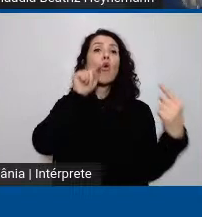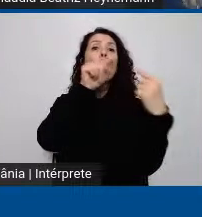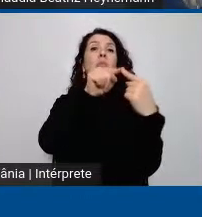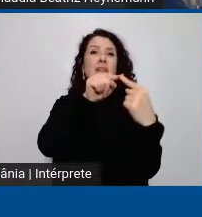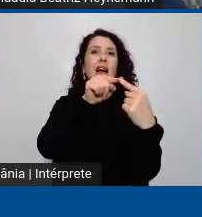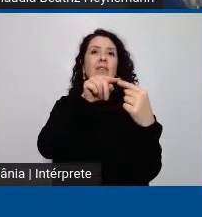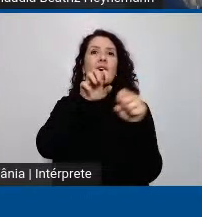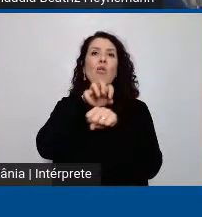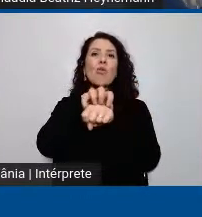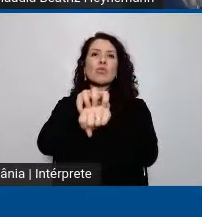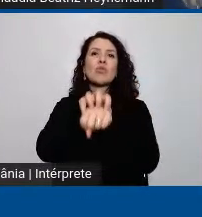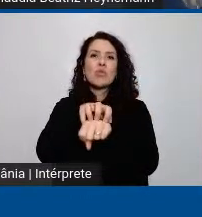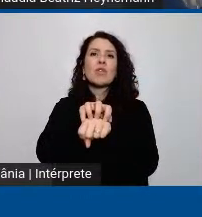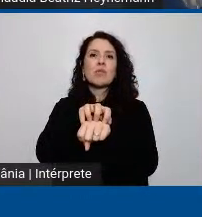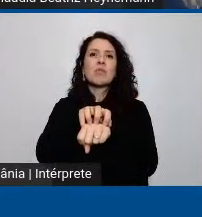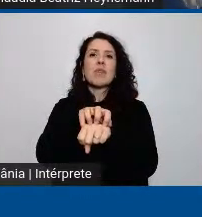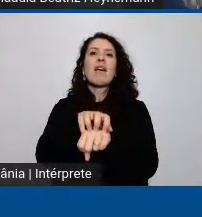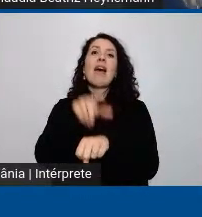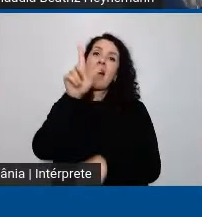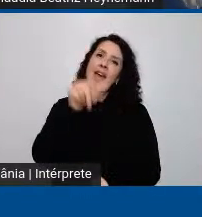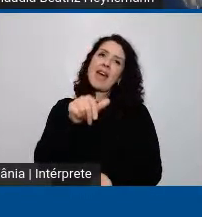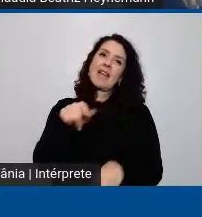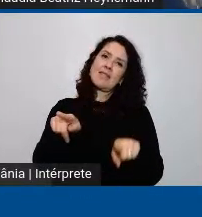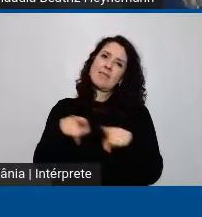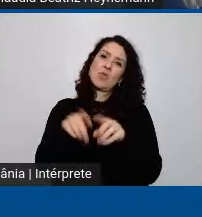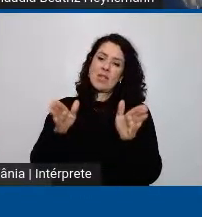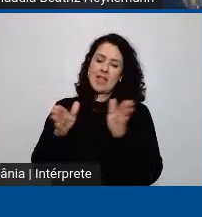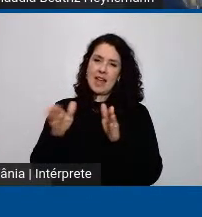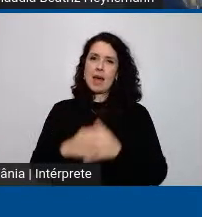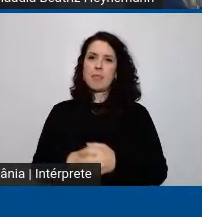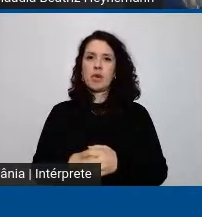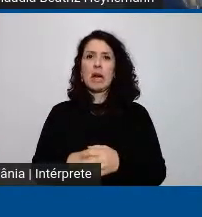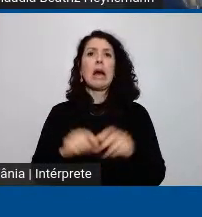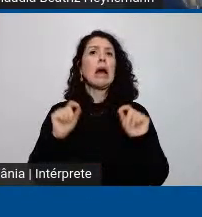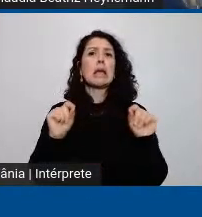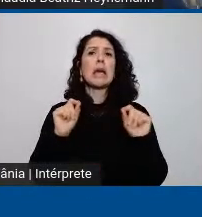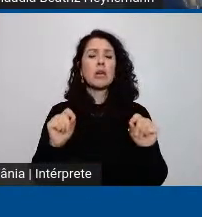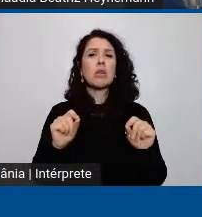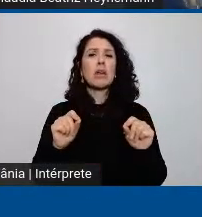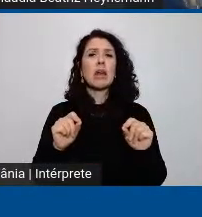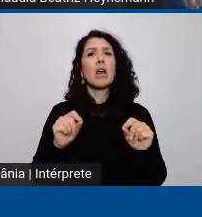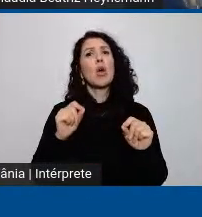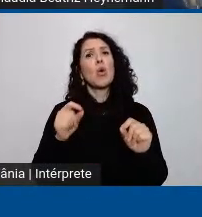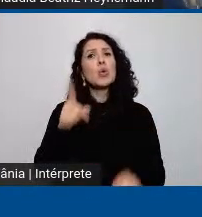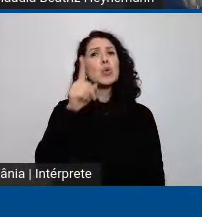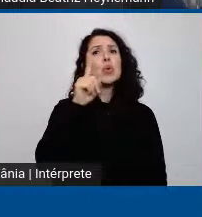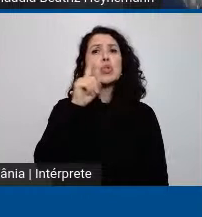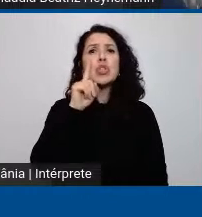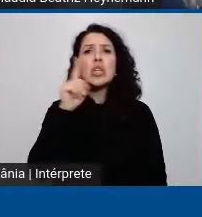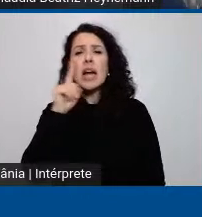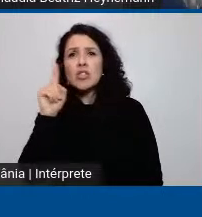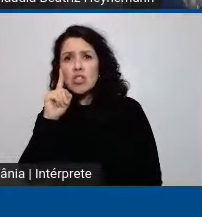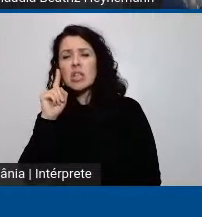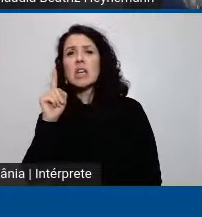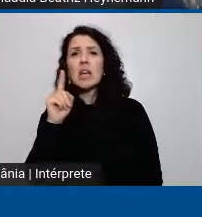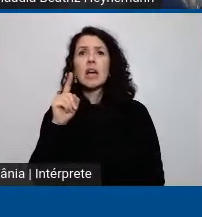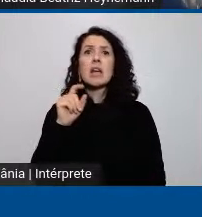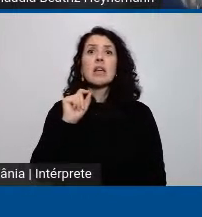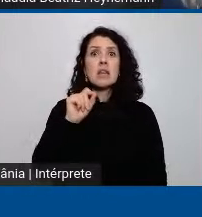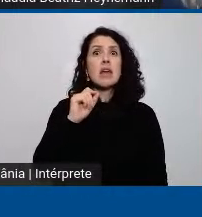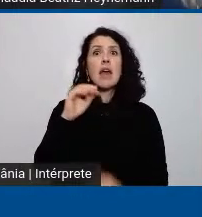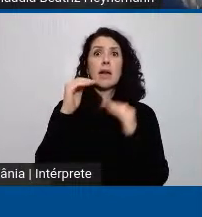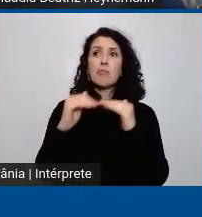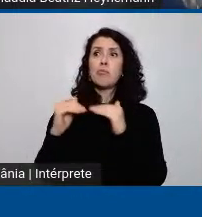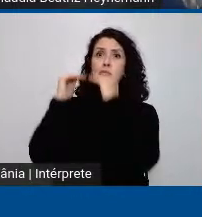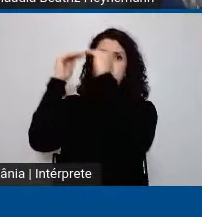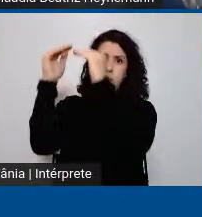né, a nossa visão. Uma irrealidade recortada do cotidiano, aquilo que tornou imperioso desde o século